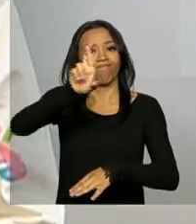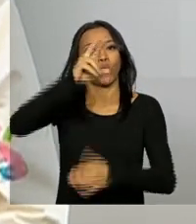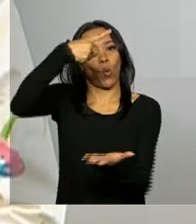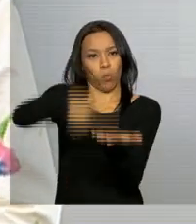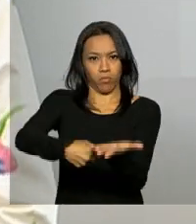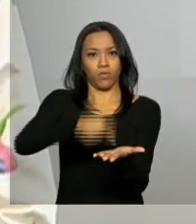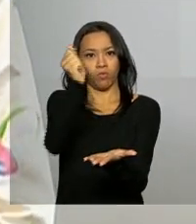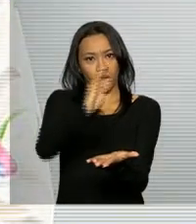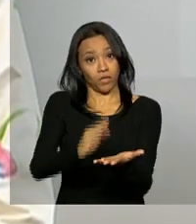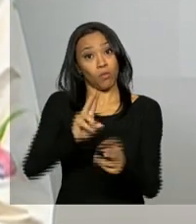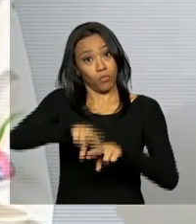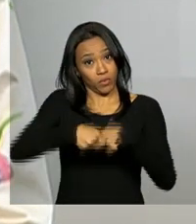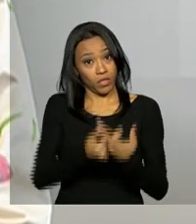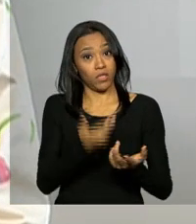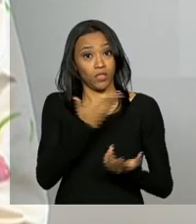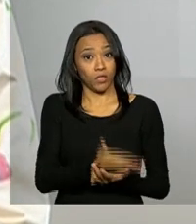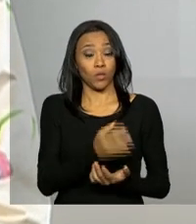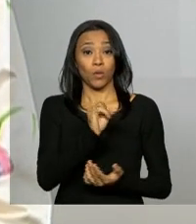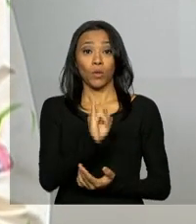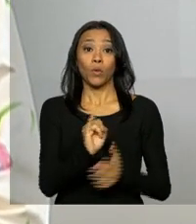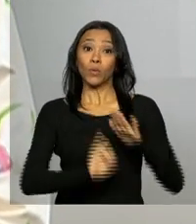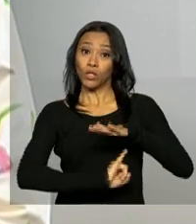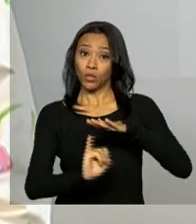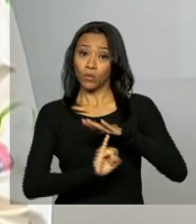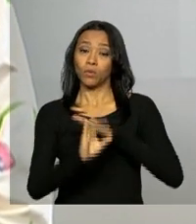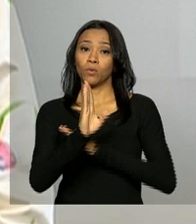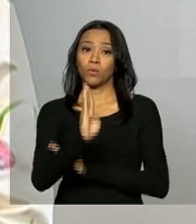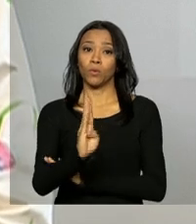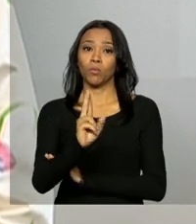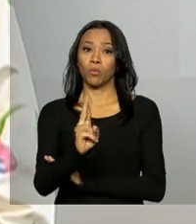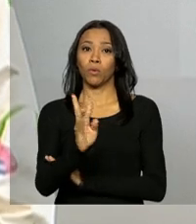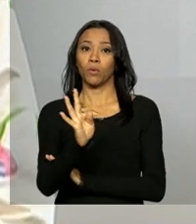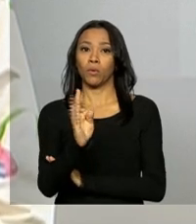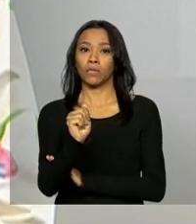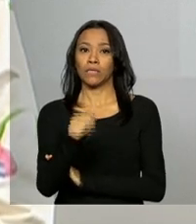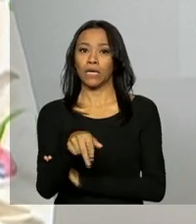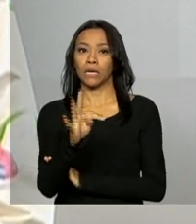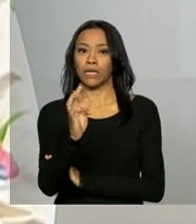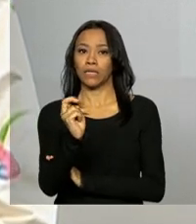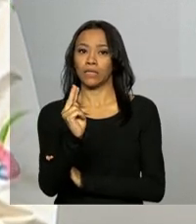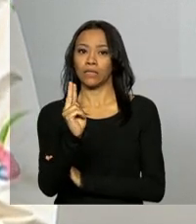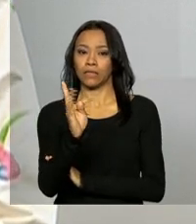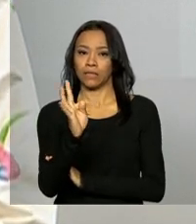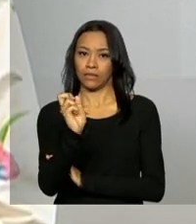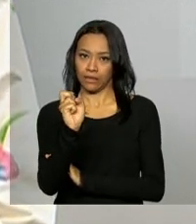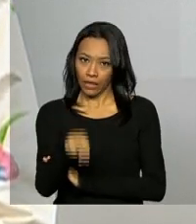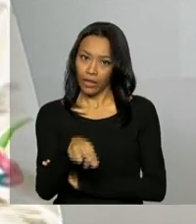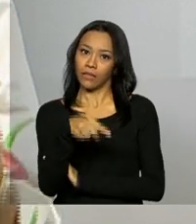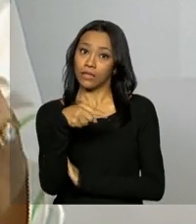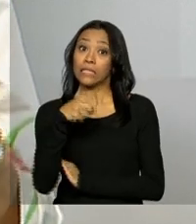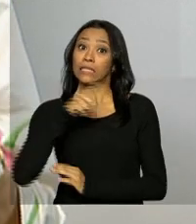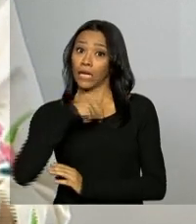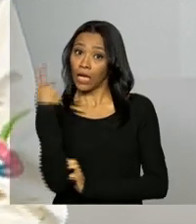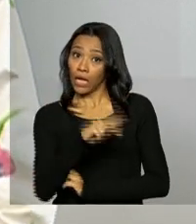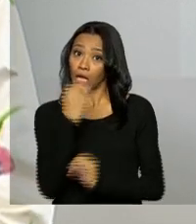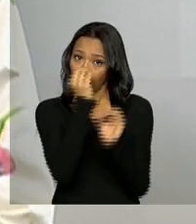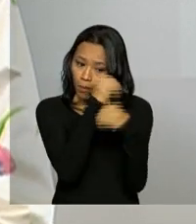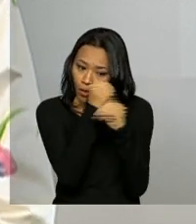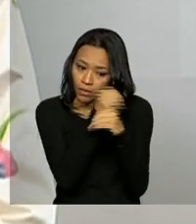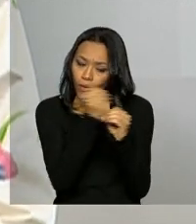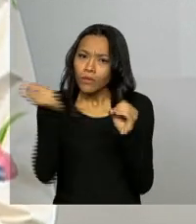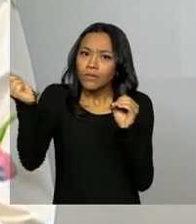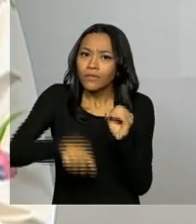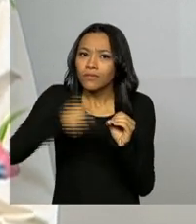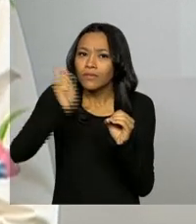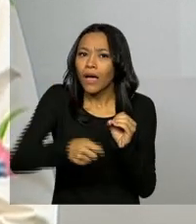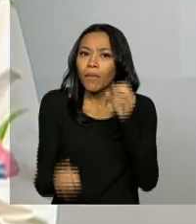o Instituto Butantan está de parabéns, como tendo um laboratório capaz de produzir uma vacina